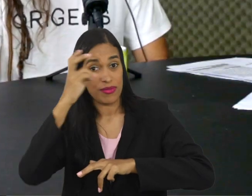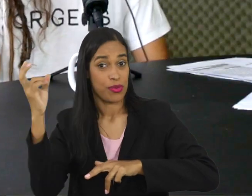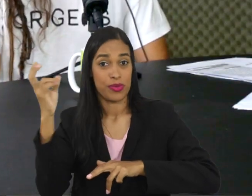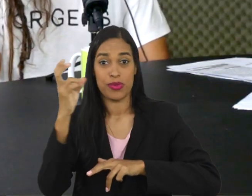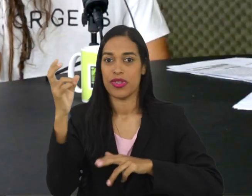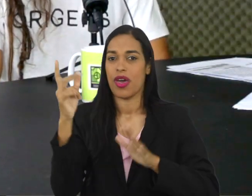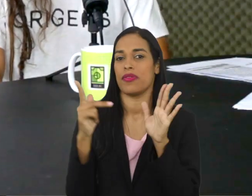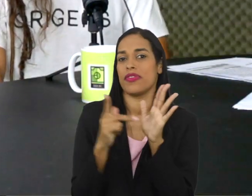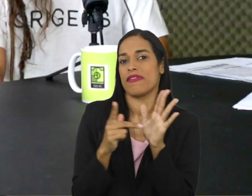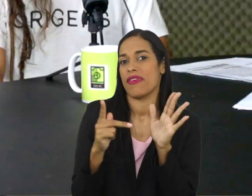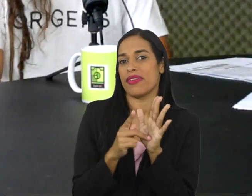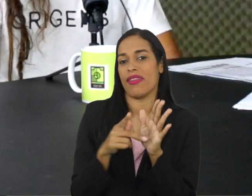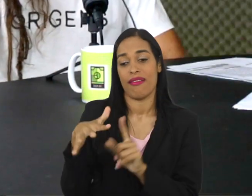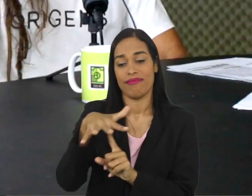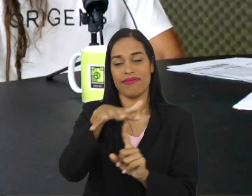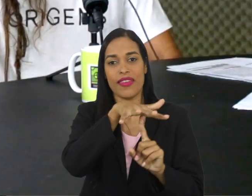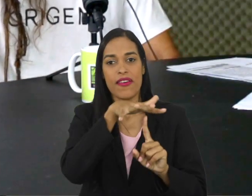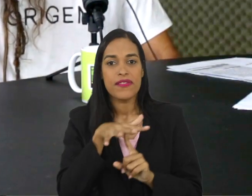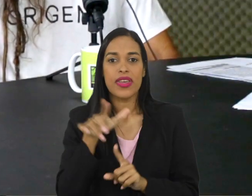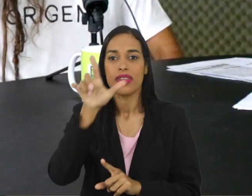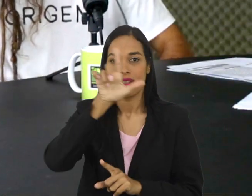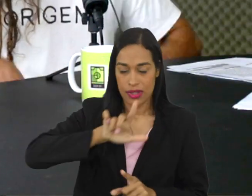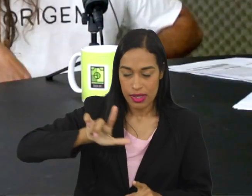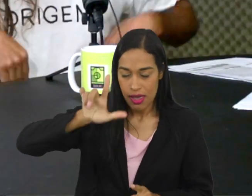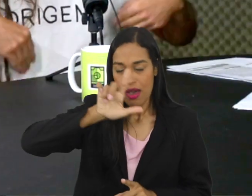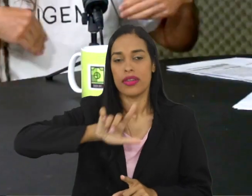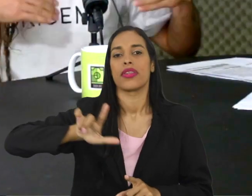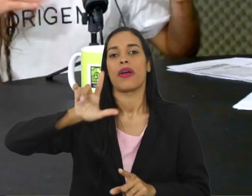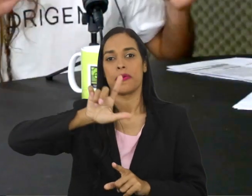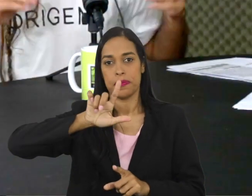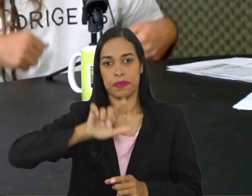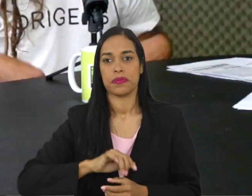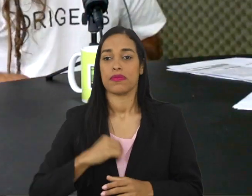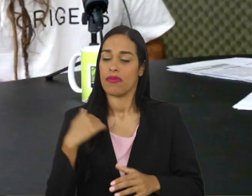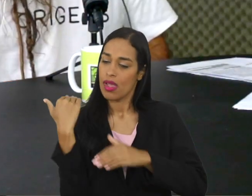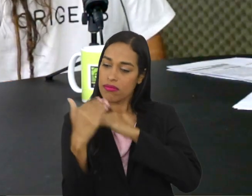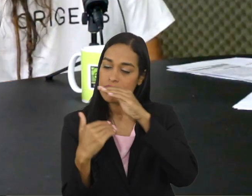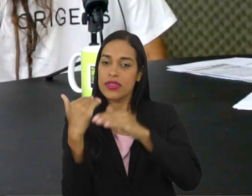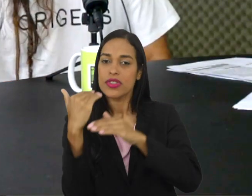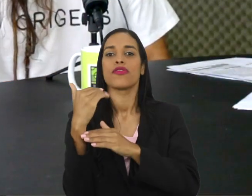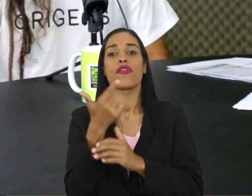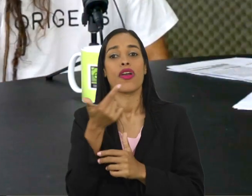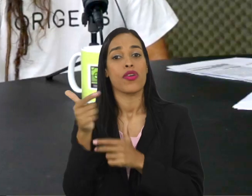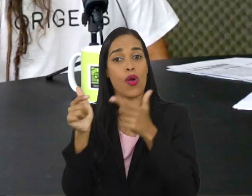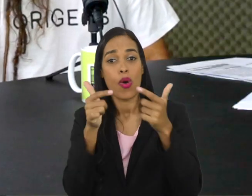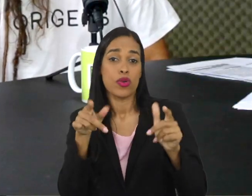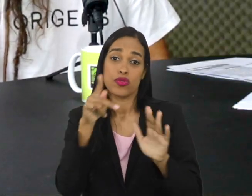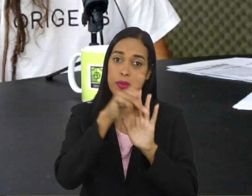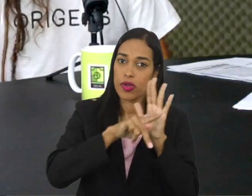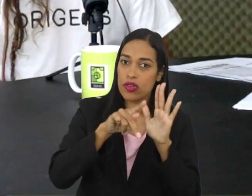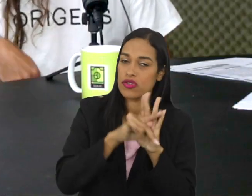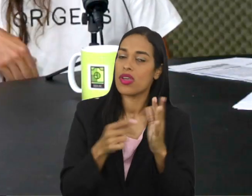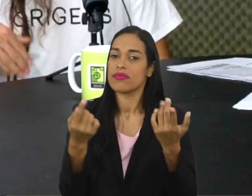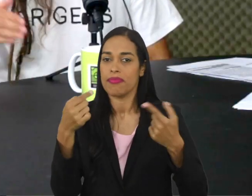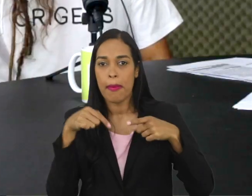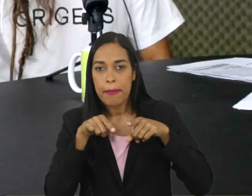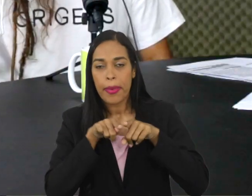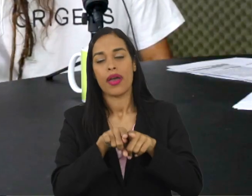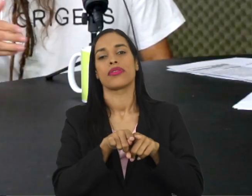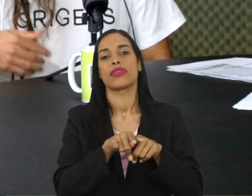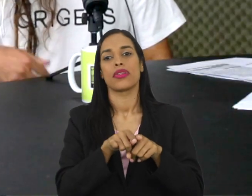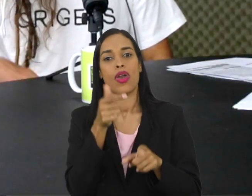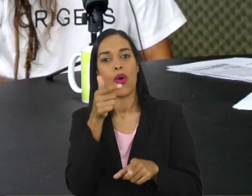diversidade cultural dentro da feira literária muito grande, que pudemos desenvolver esse e outros projetos em parceria com vários